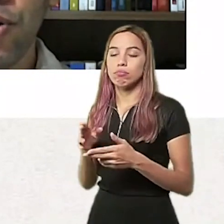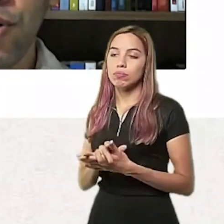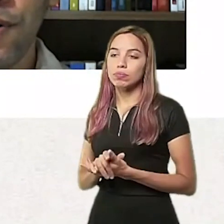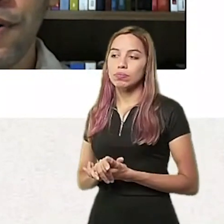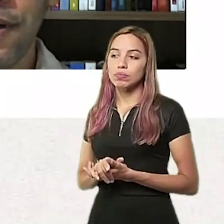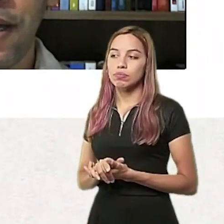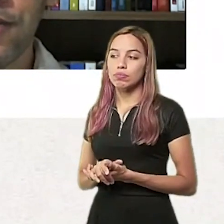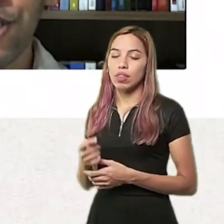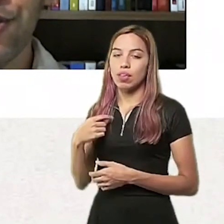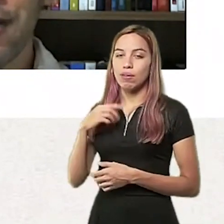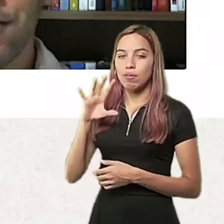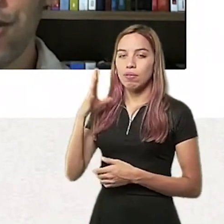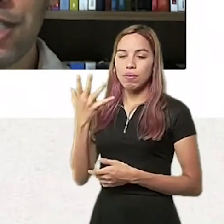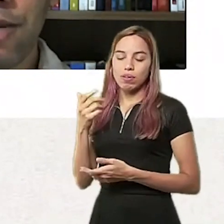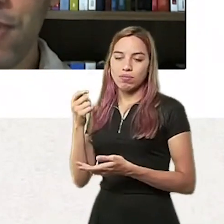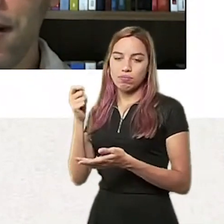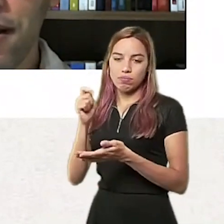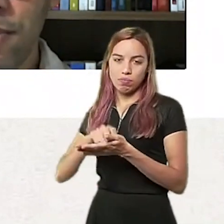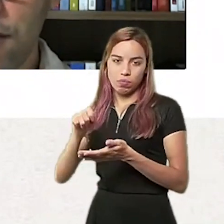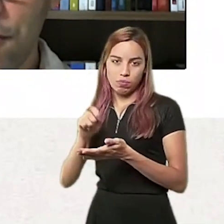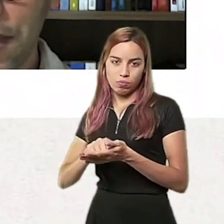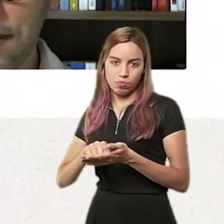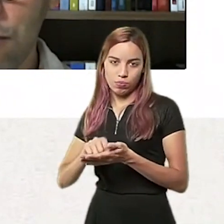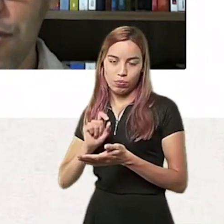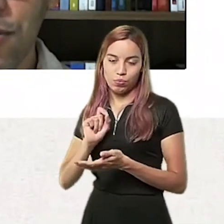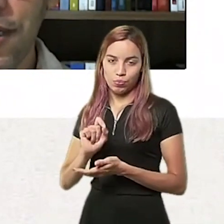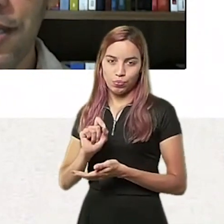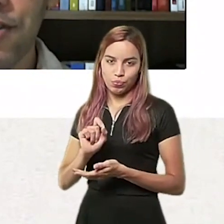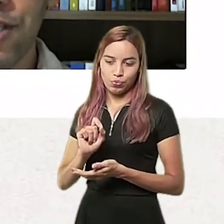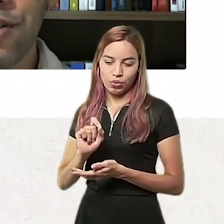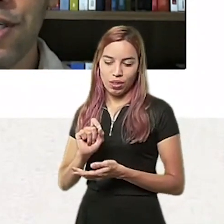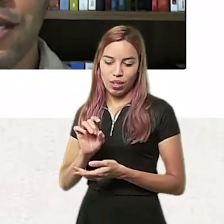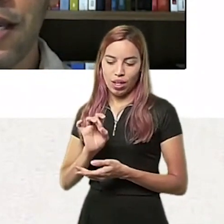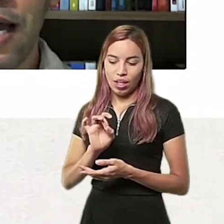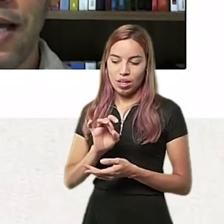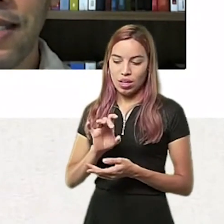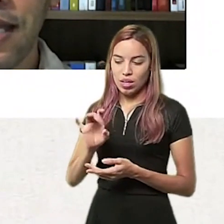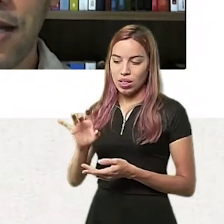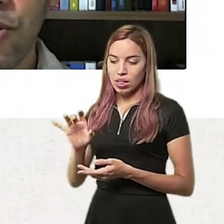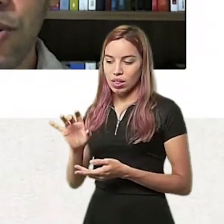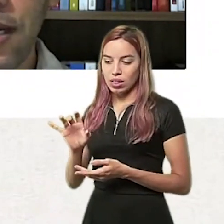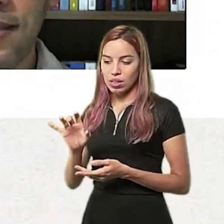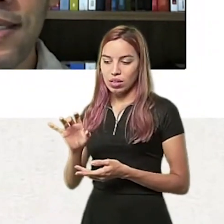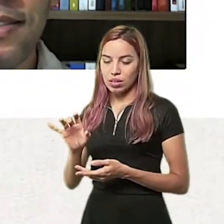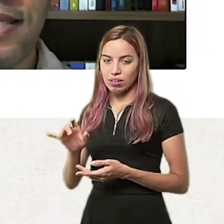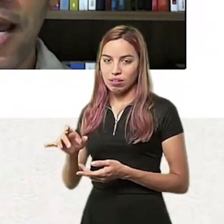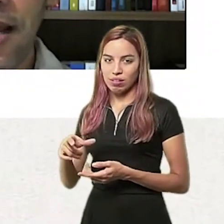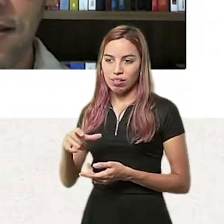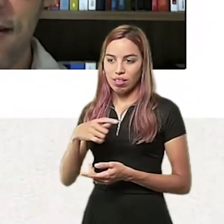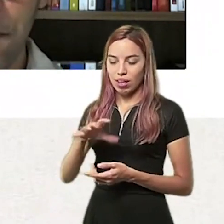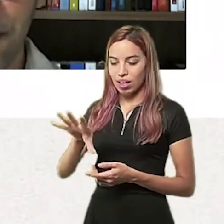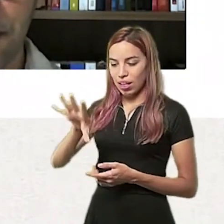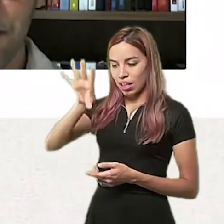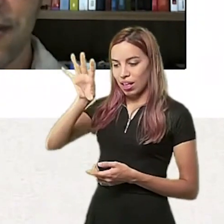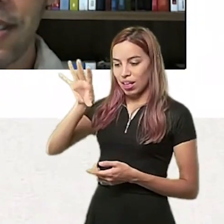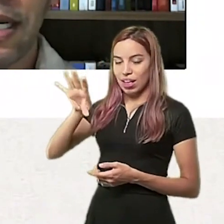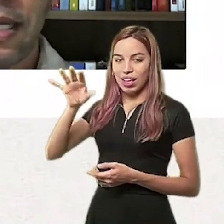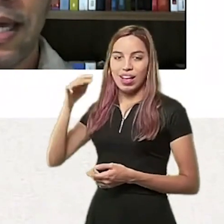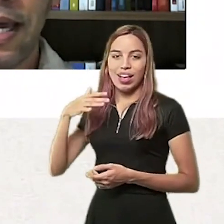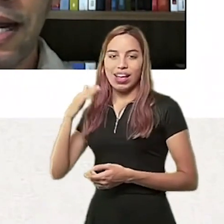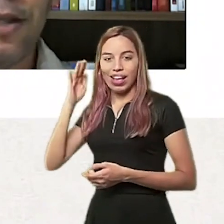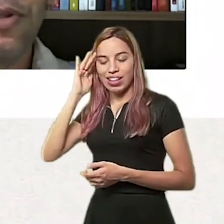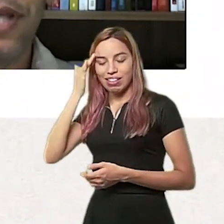para o autor a gente tem uma compreensão muito grande de que a literatura ela se encerra em si